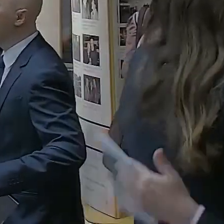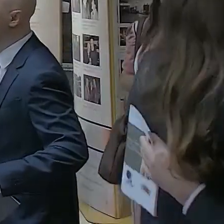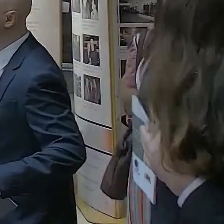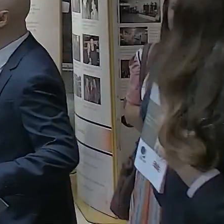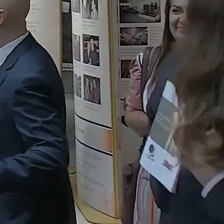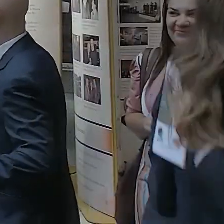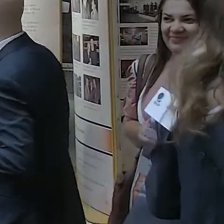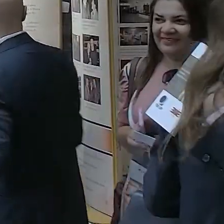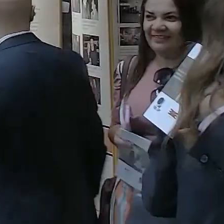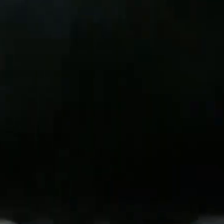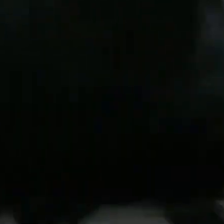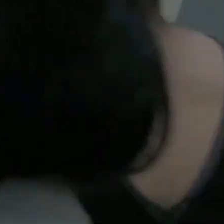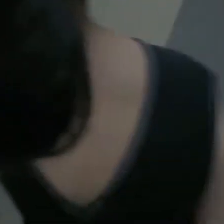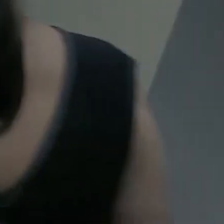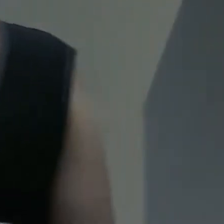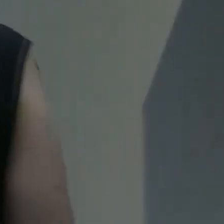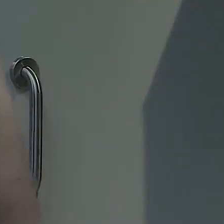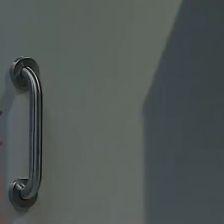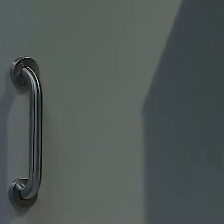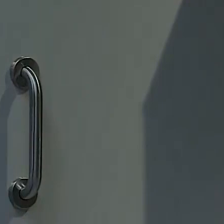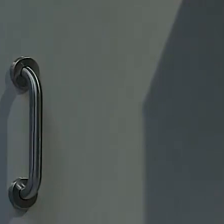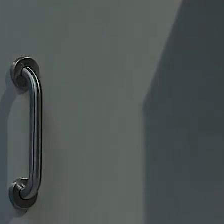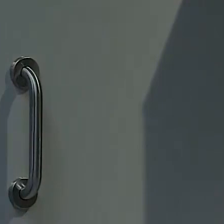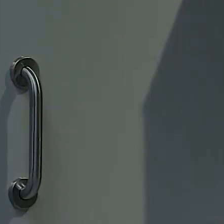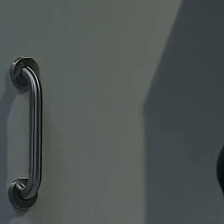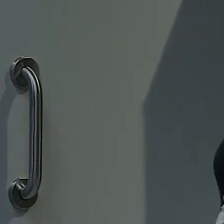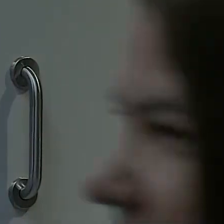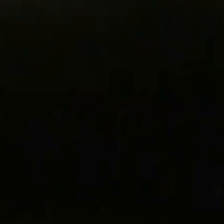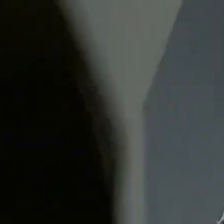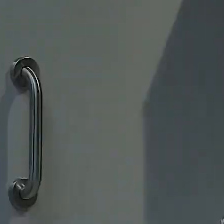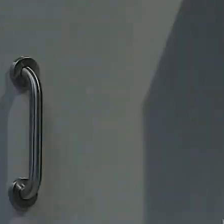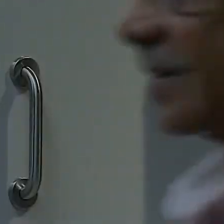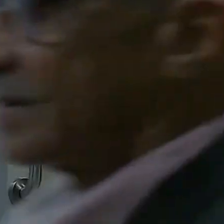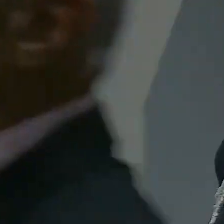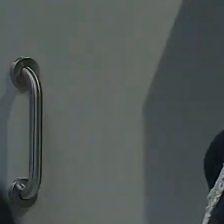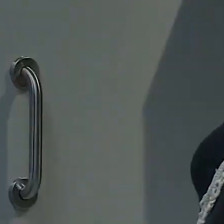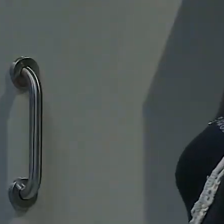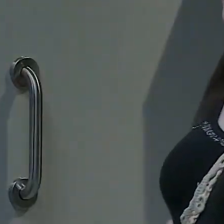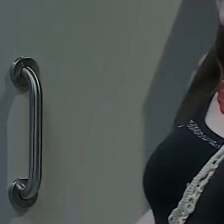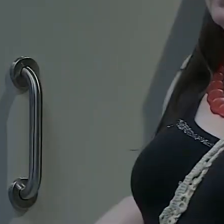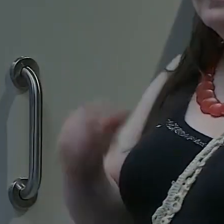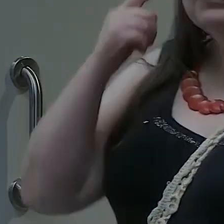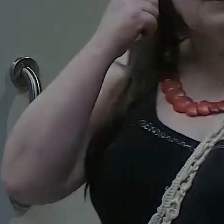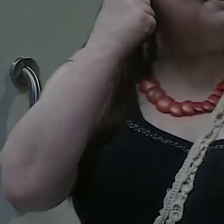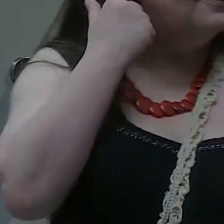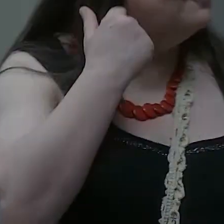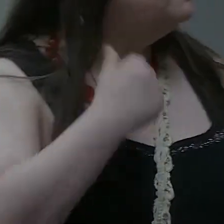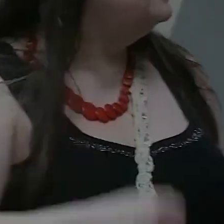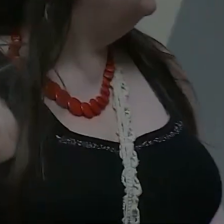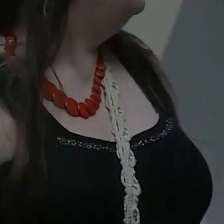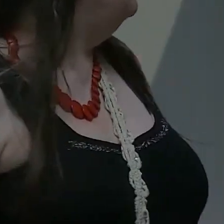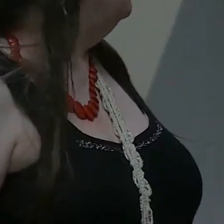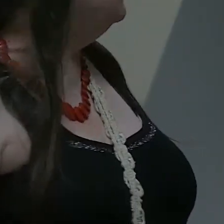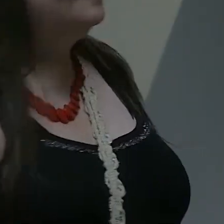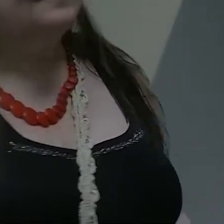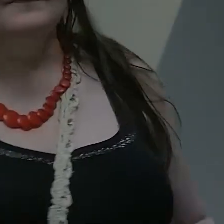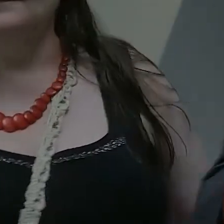Senhoras e senhores, vamos retornando cada um aos seus lugares, por favor.